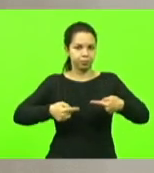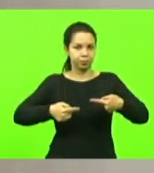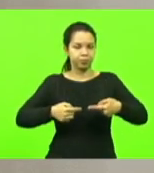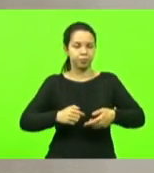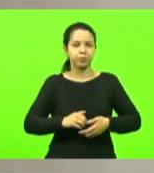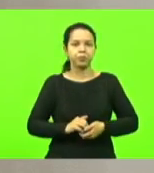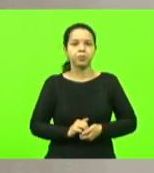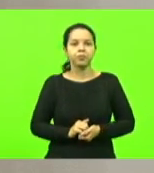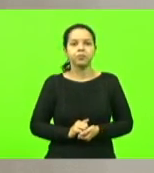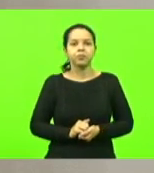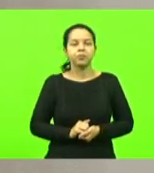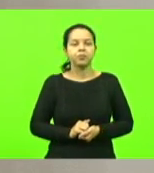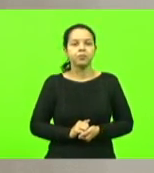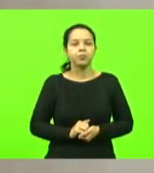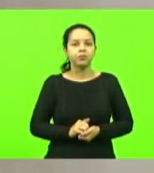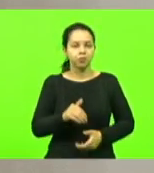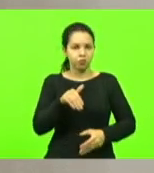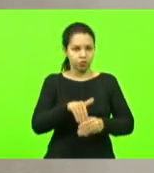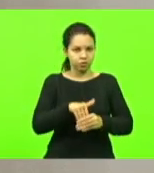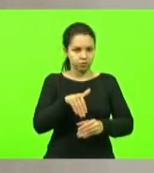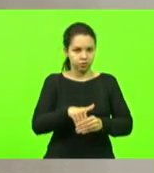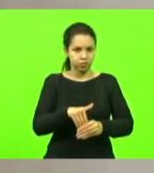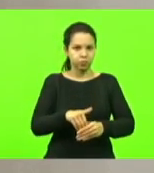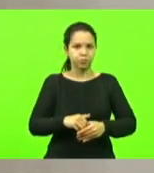Não havendo quem queira discutir, em votação.